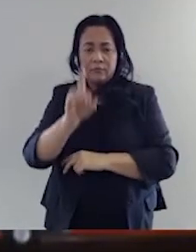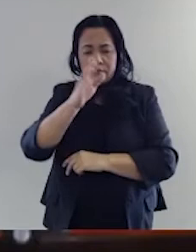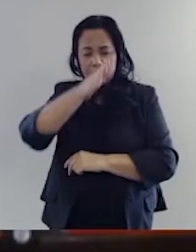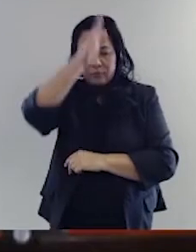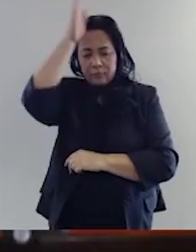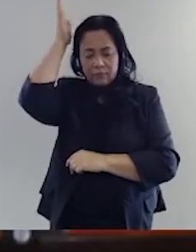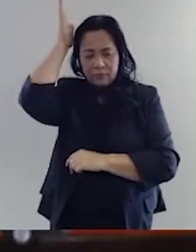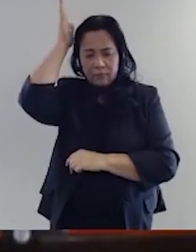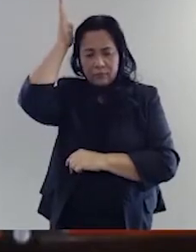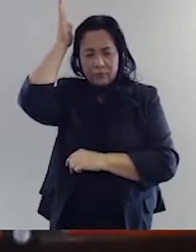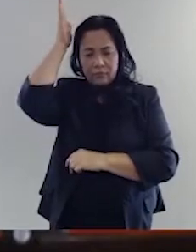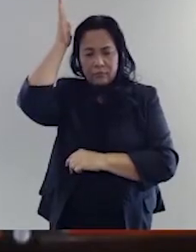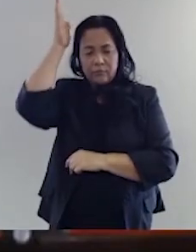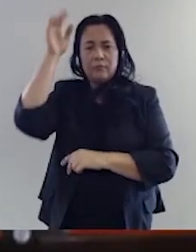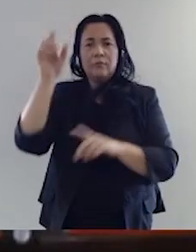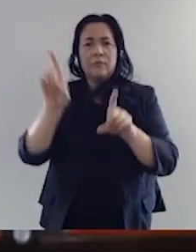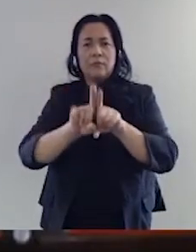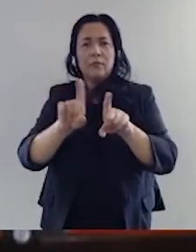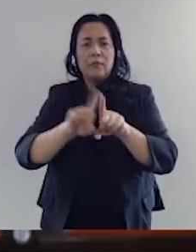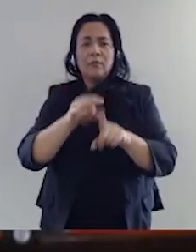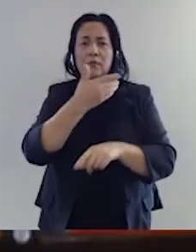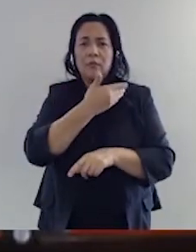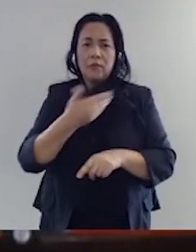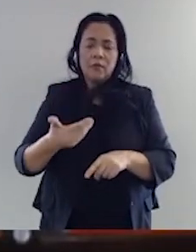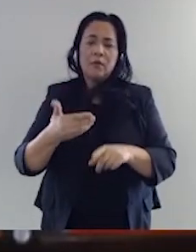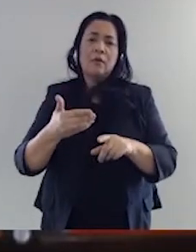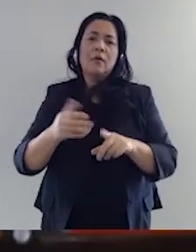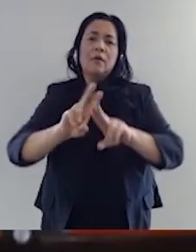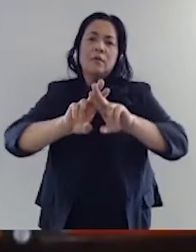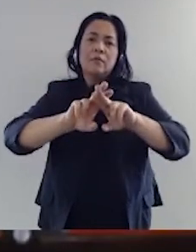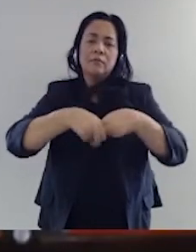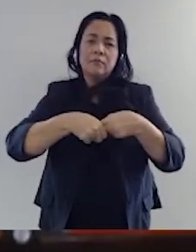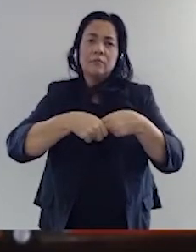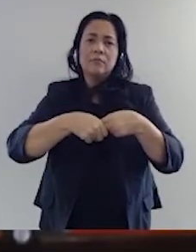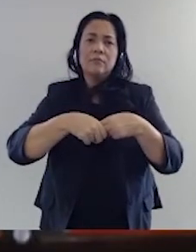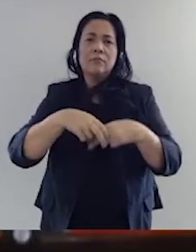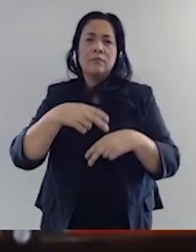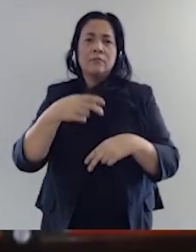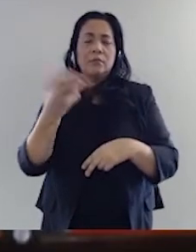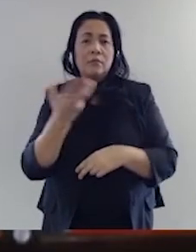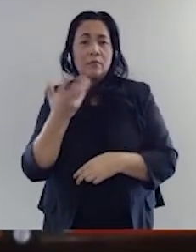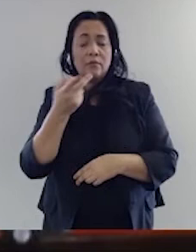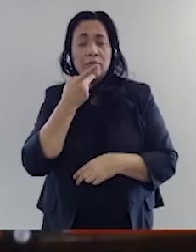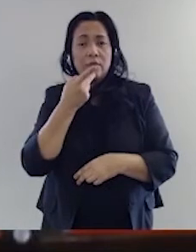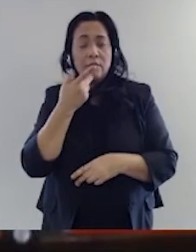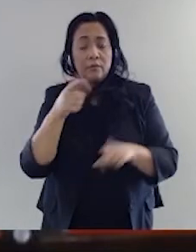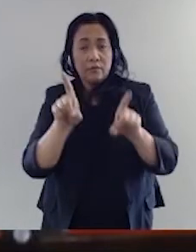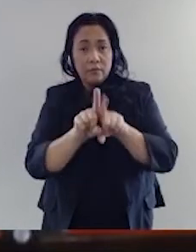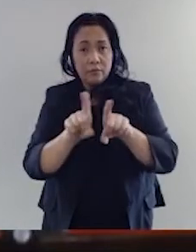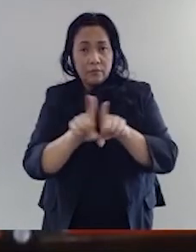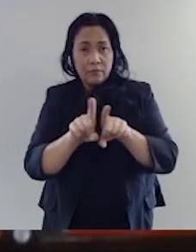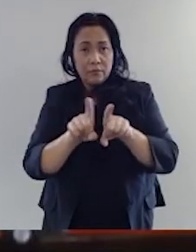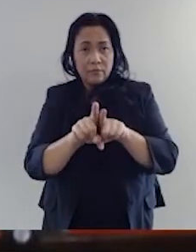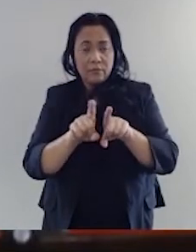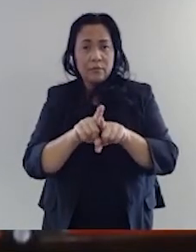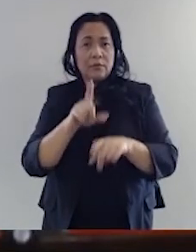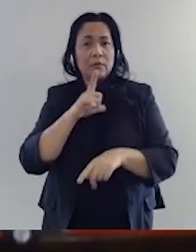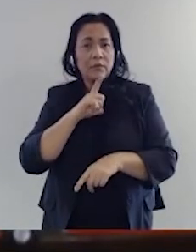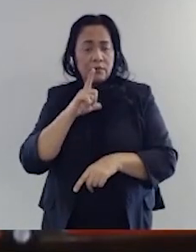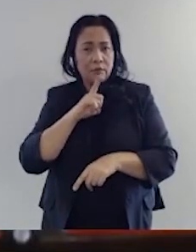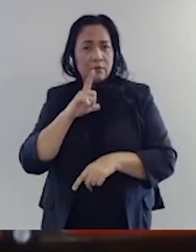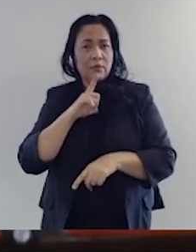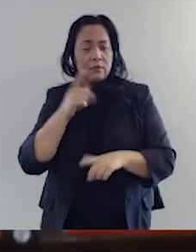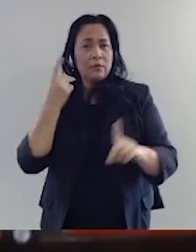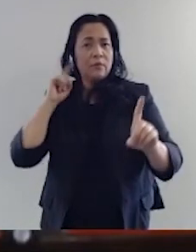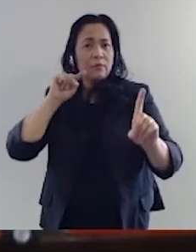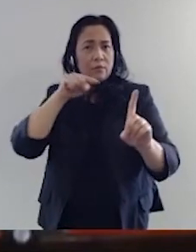e democráticos. Por isso mesmo, eu devo dizer, eu devo registrar que não é sem razão que a ordem